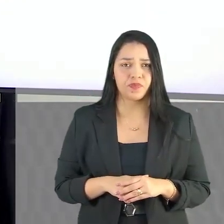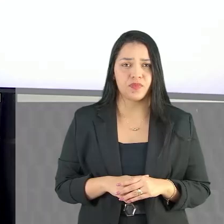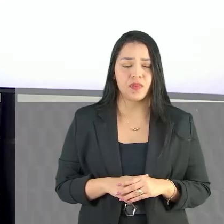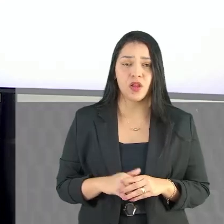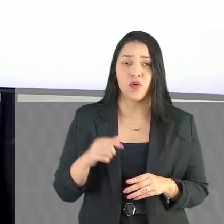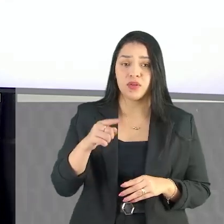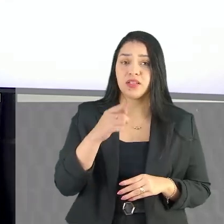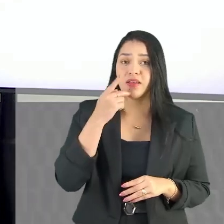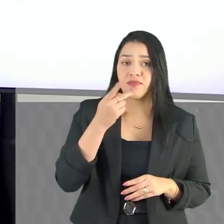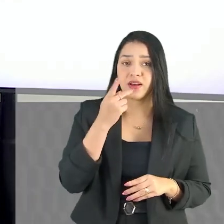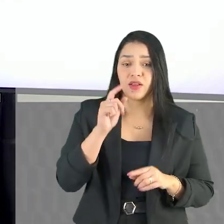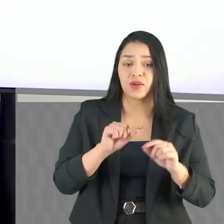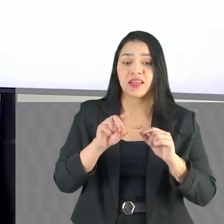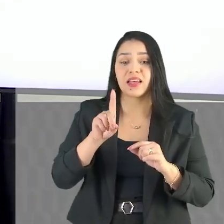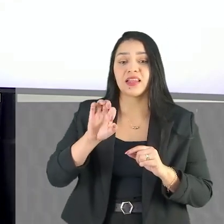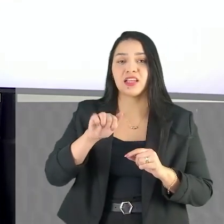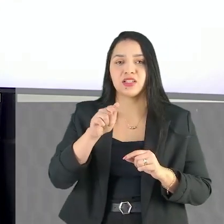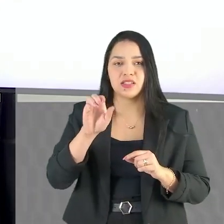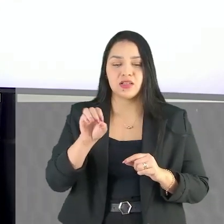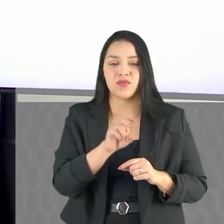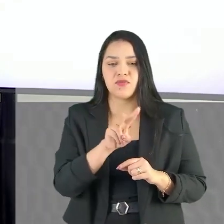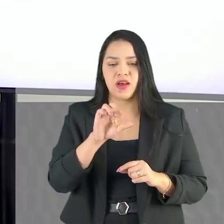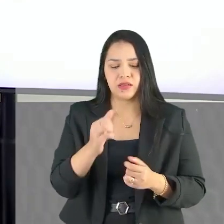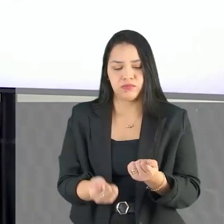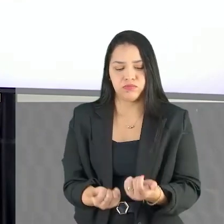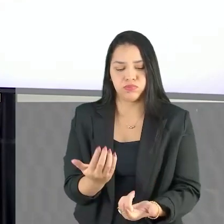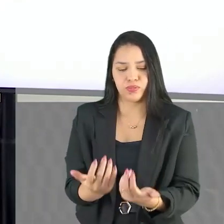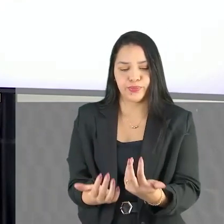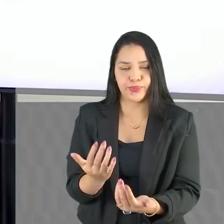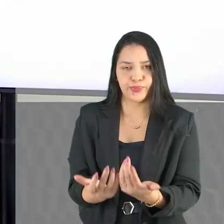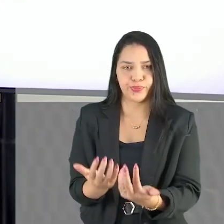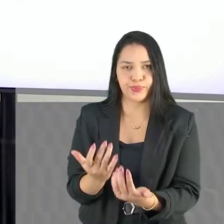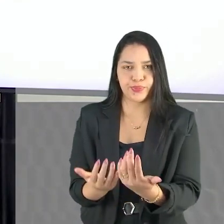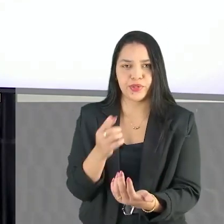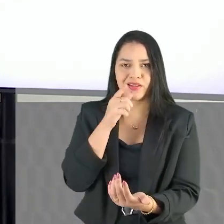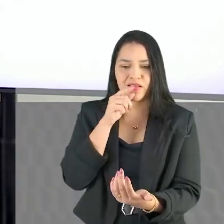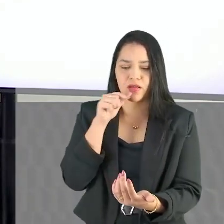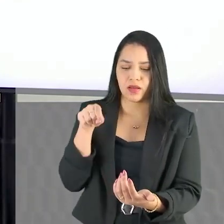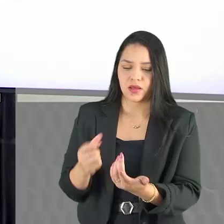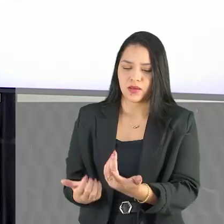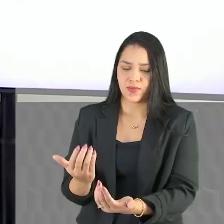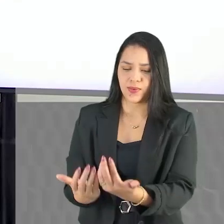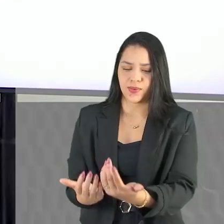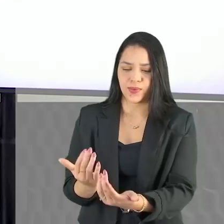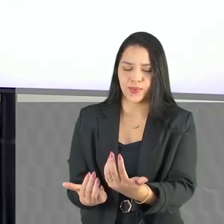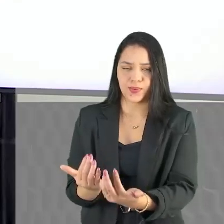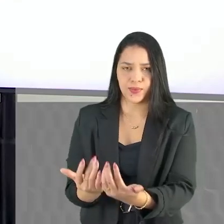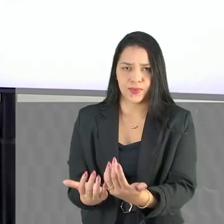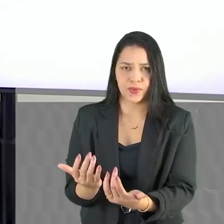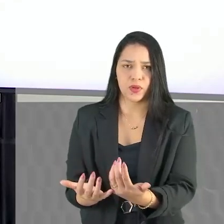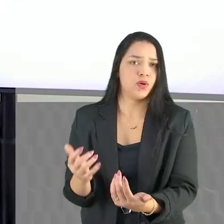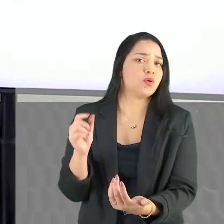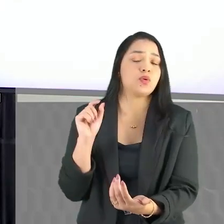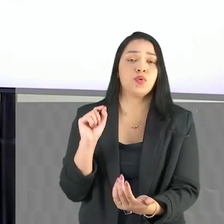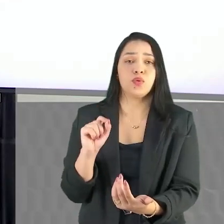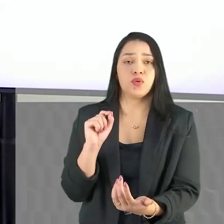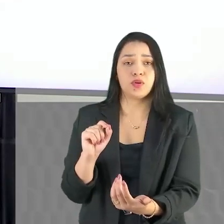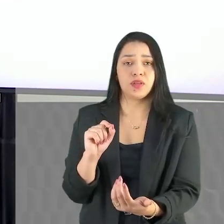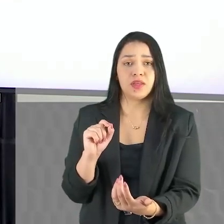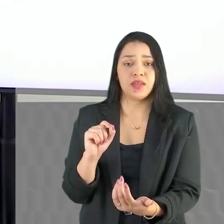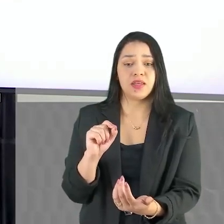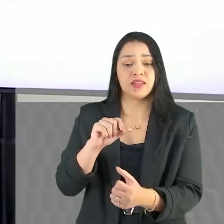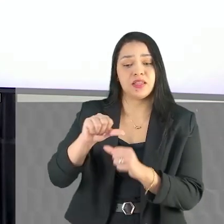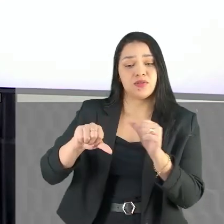Quando você fala da destilação, você vai esquentar aquele líquido vai simplesmente